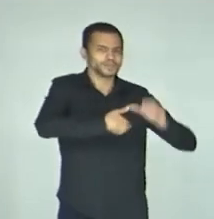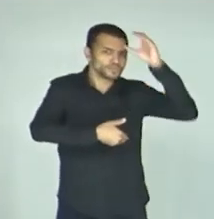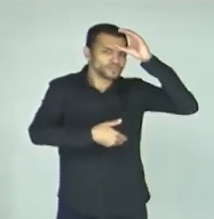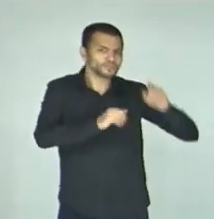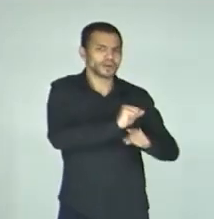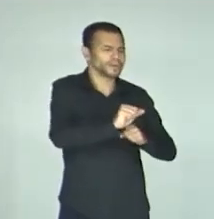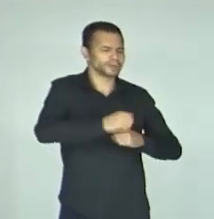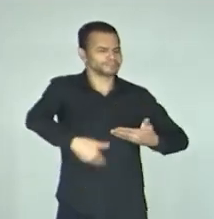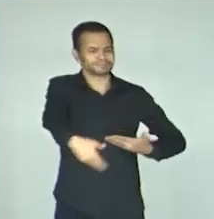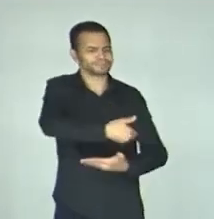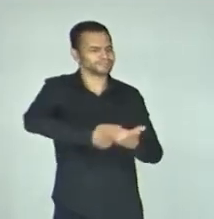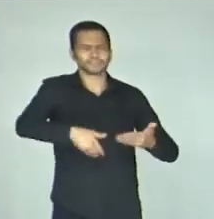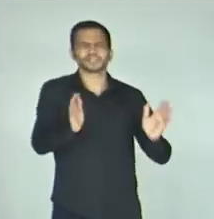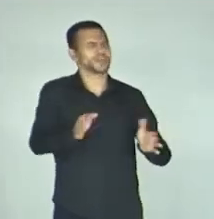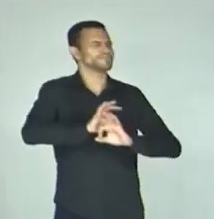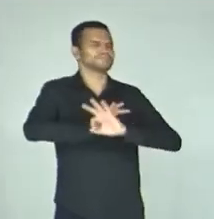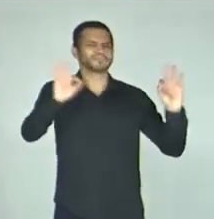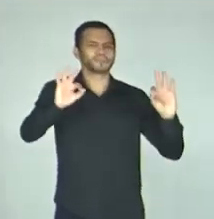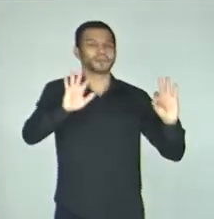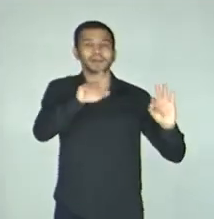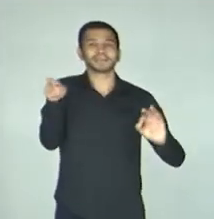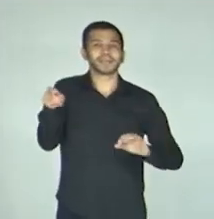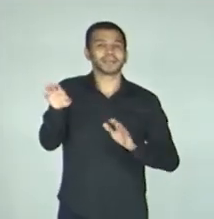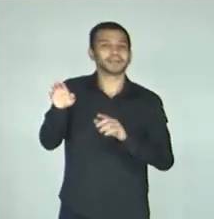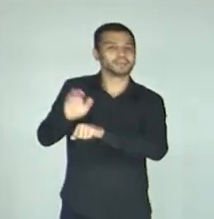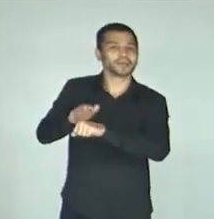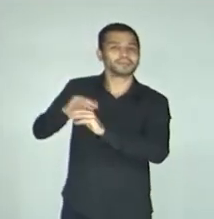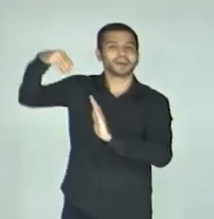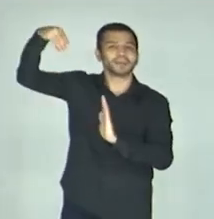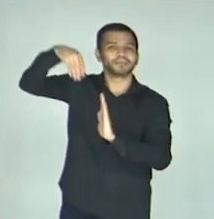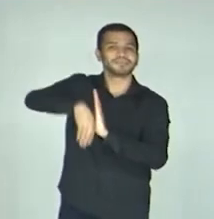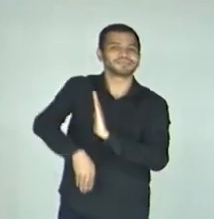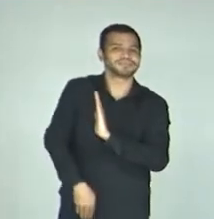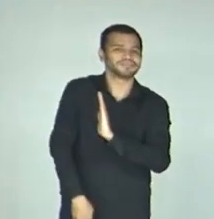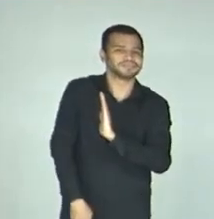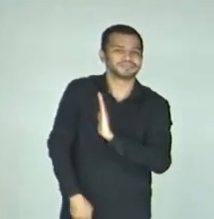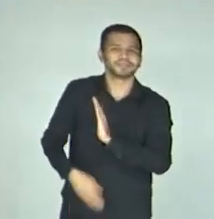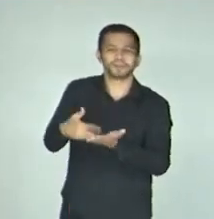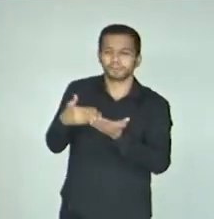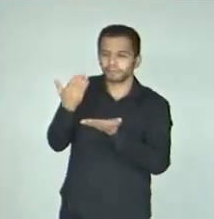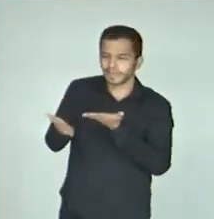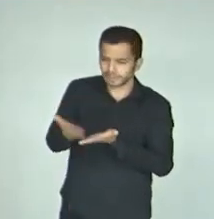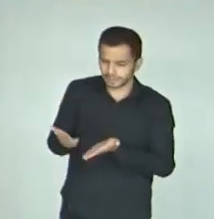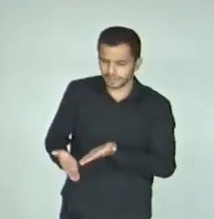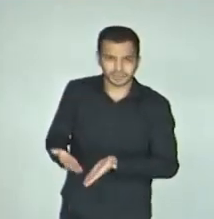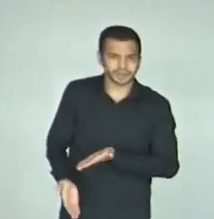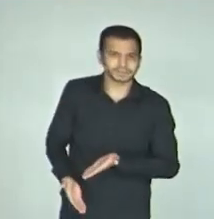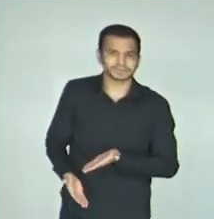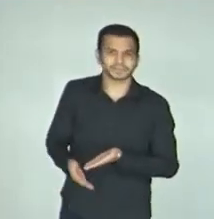convivência boa foi de decadência em decadência perdeu tudo bom e no final